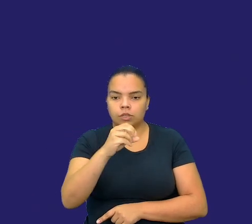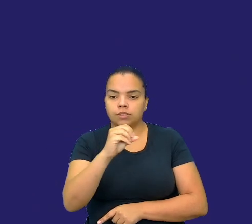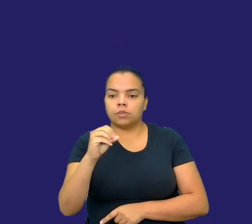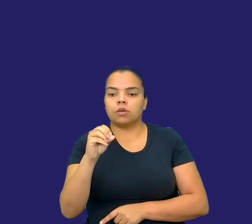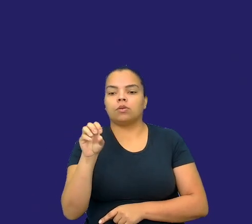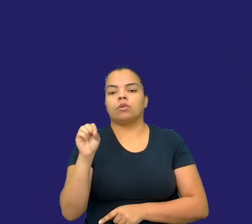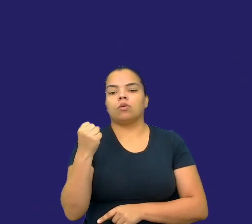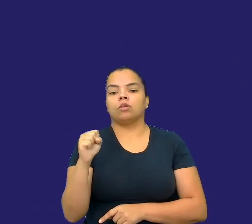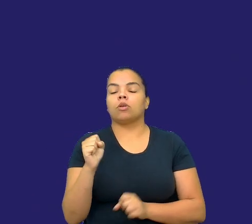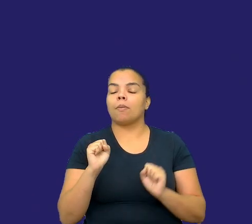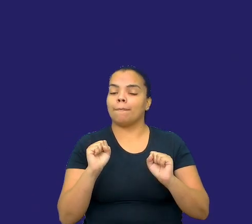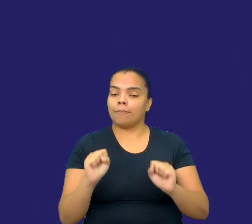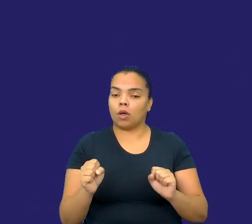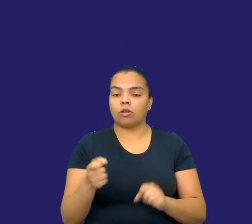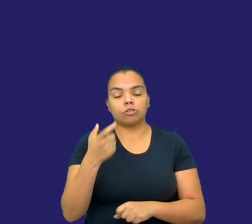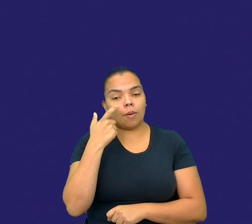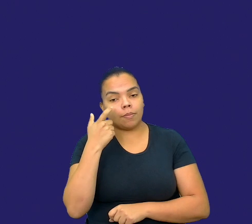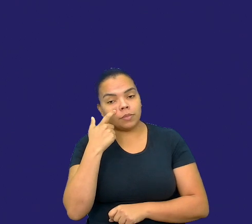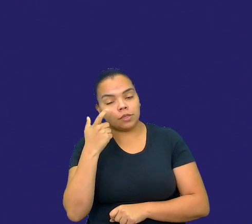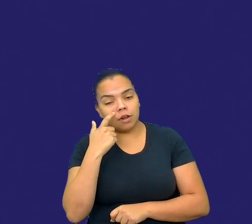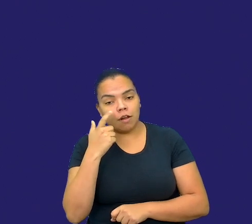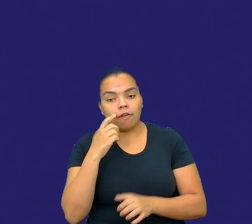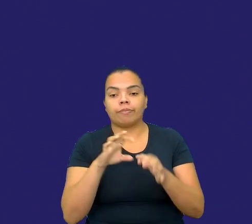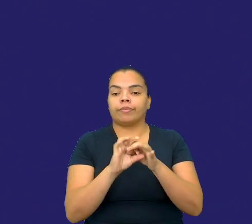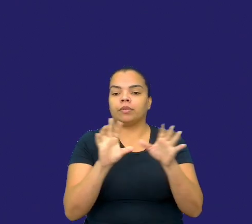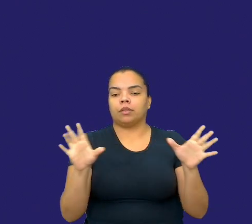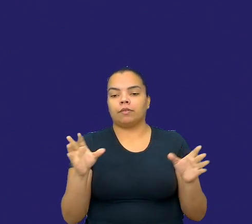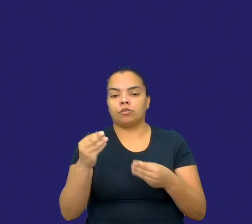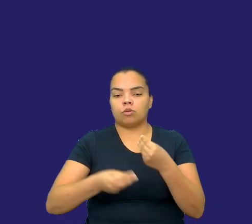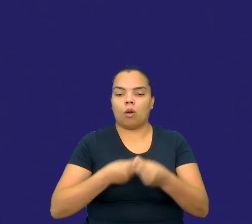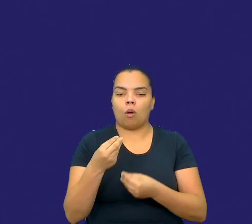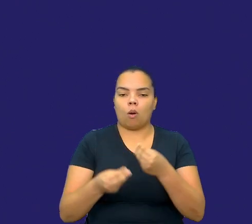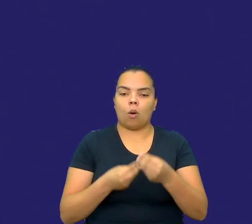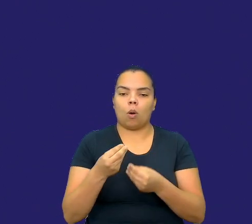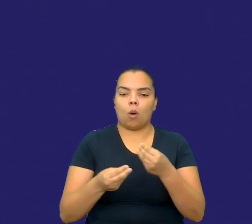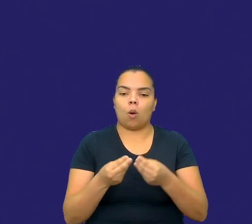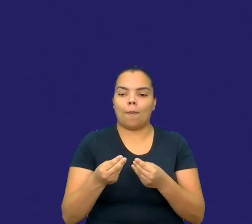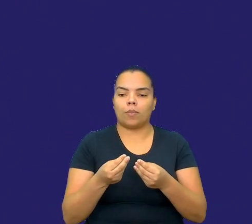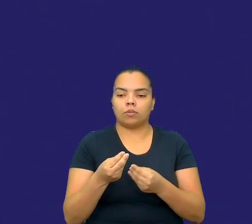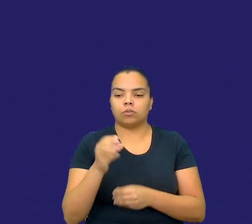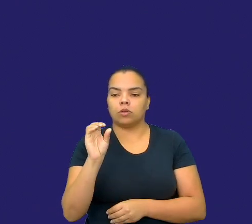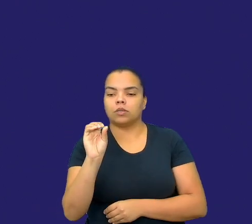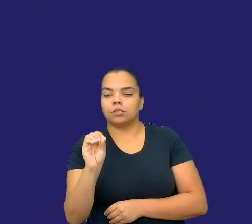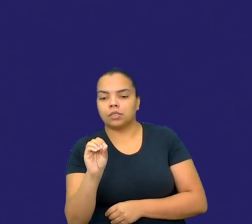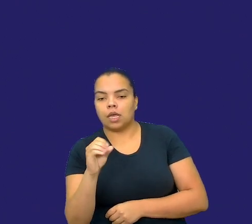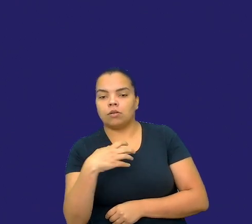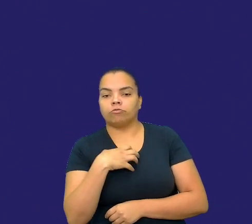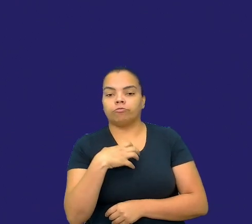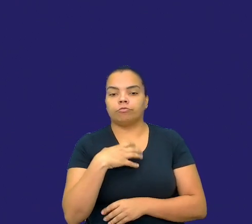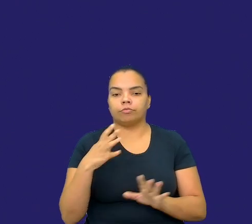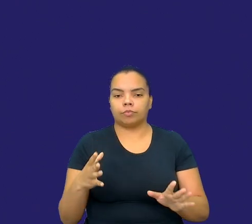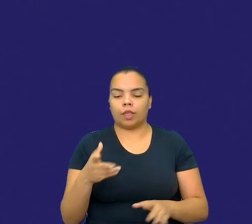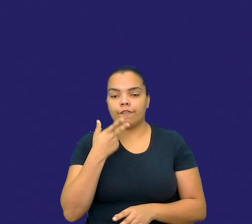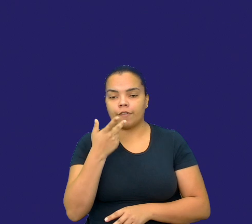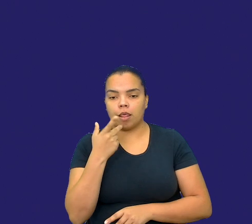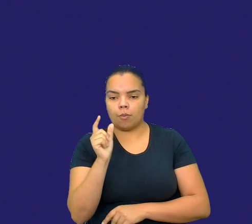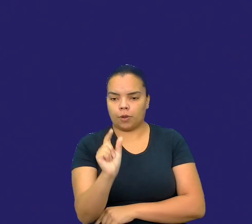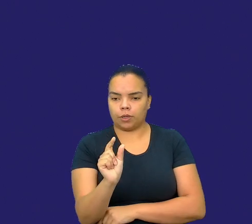essa observação da função do zero como guardador de lugar. Agora a gente vai falar um